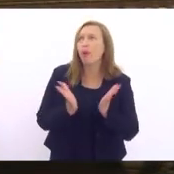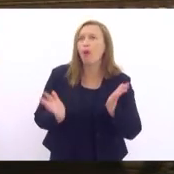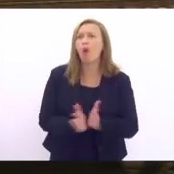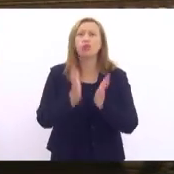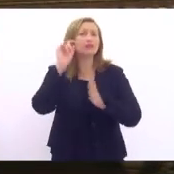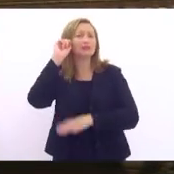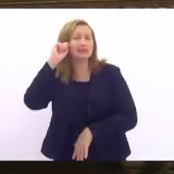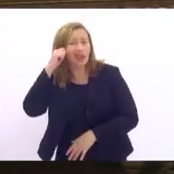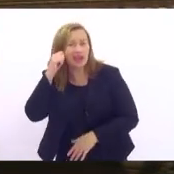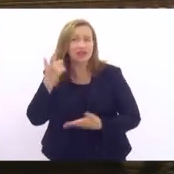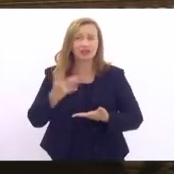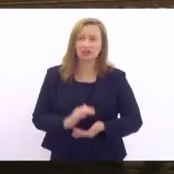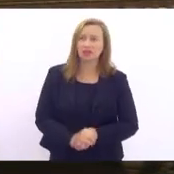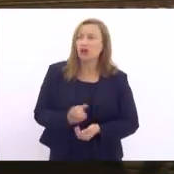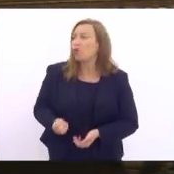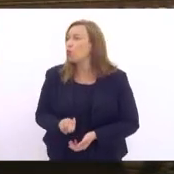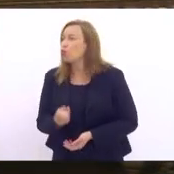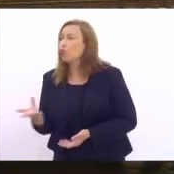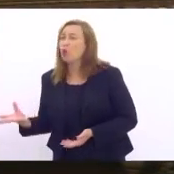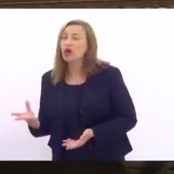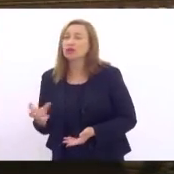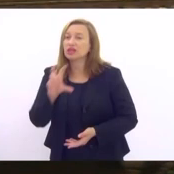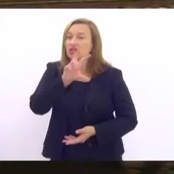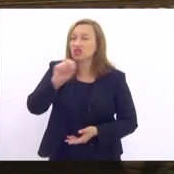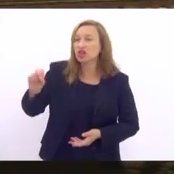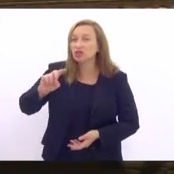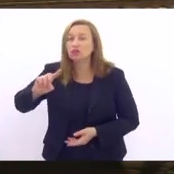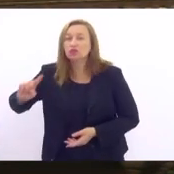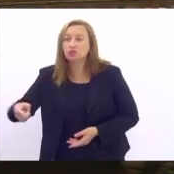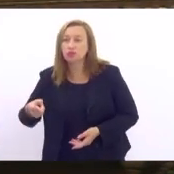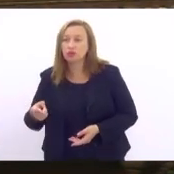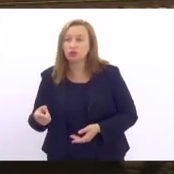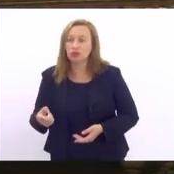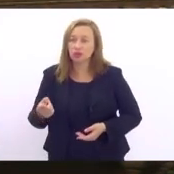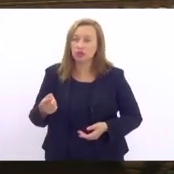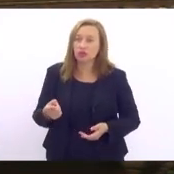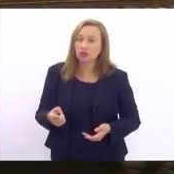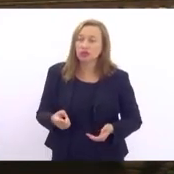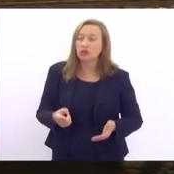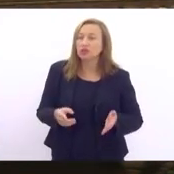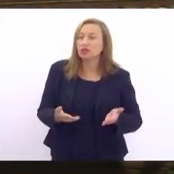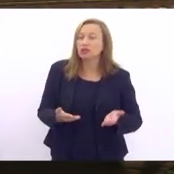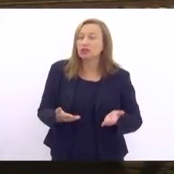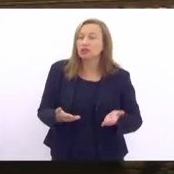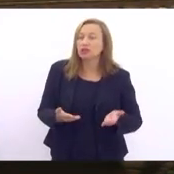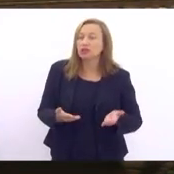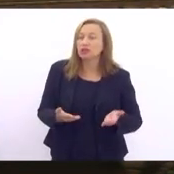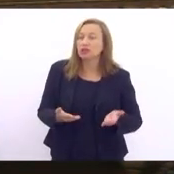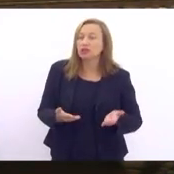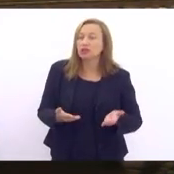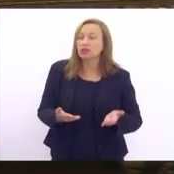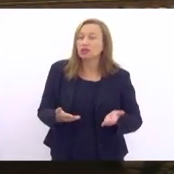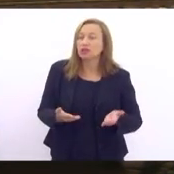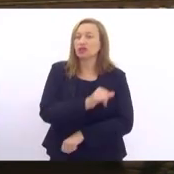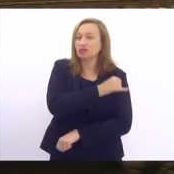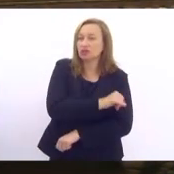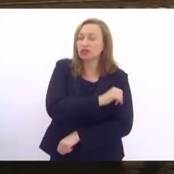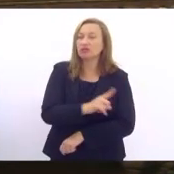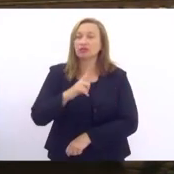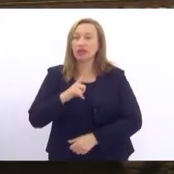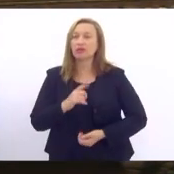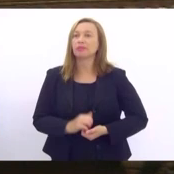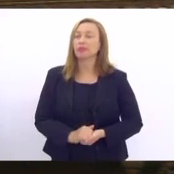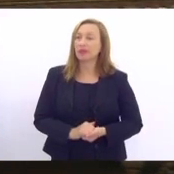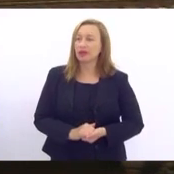que esses 500 mil de déficit habitacional que temos no estado do Rio de Janeiro também diz quem vai ficar sem